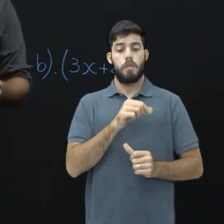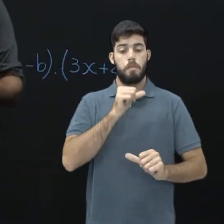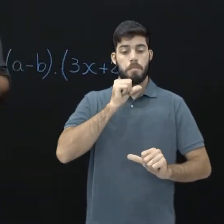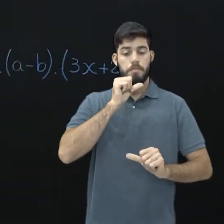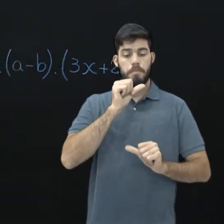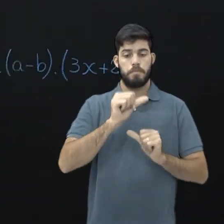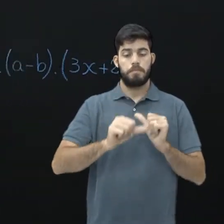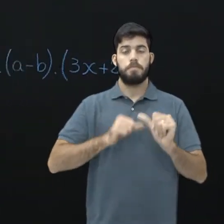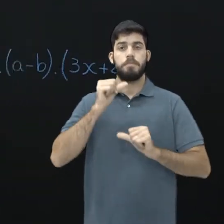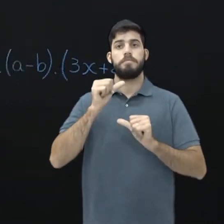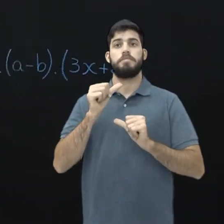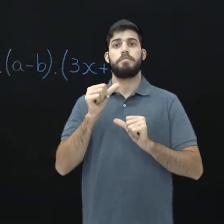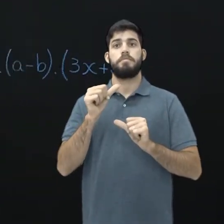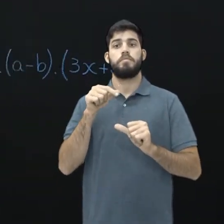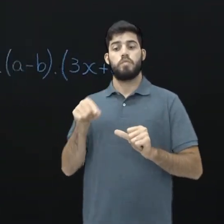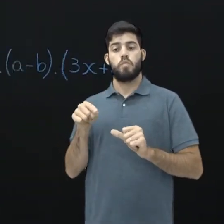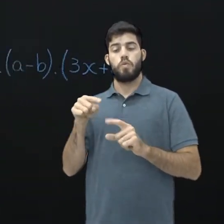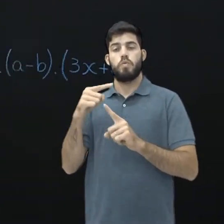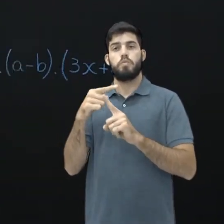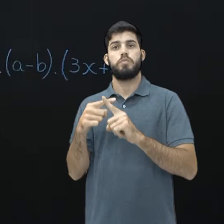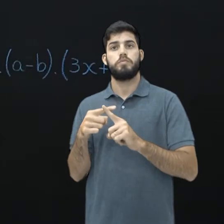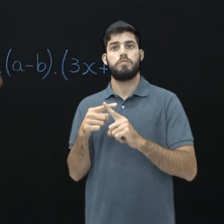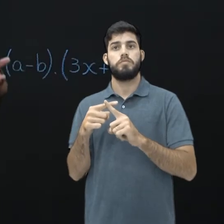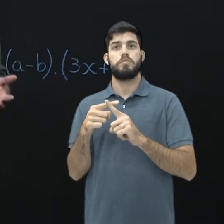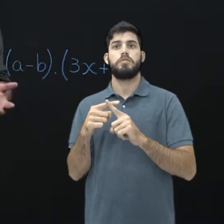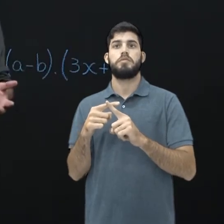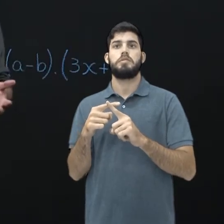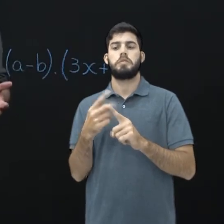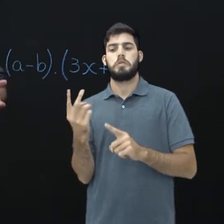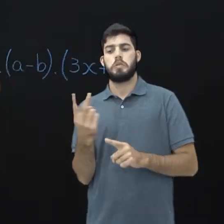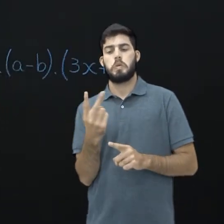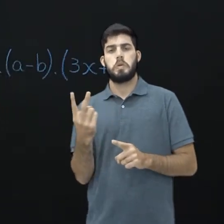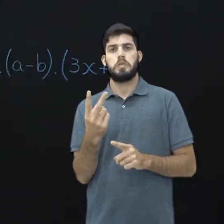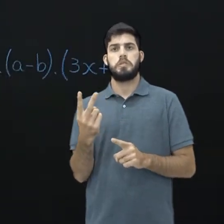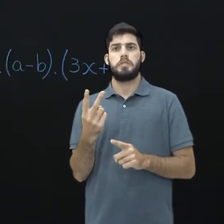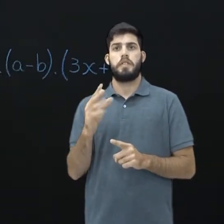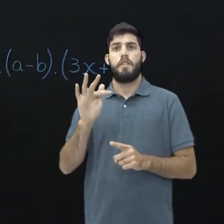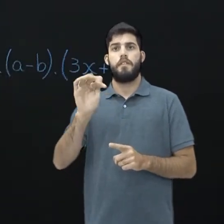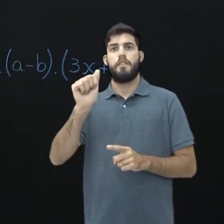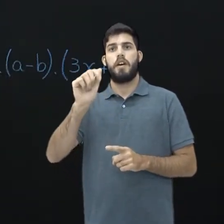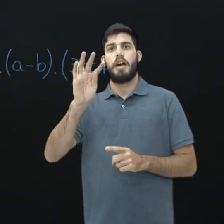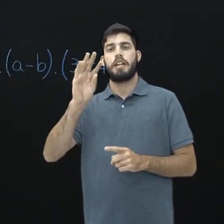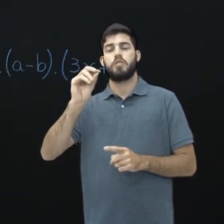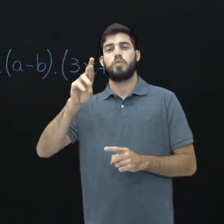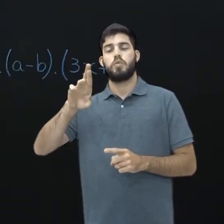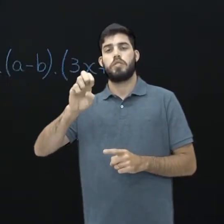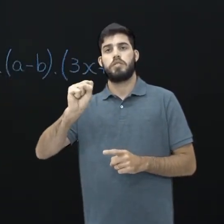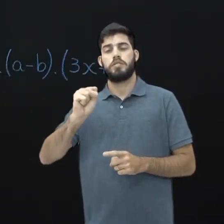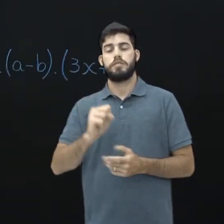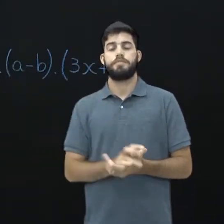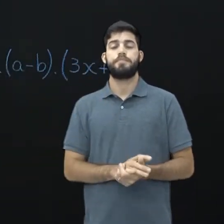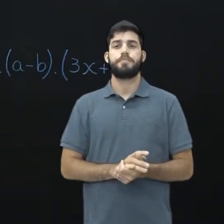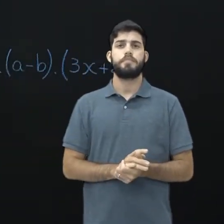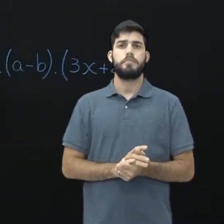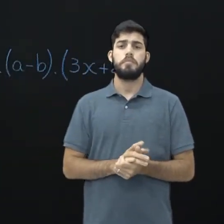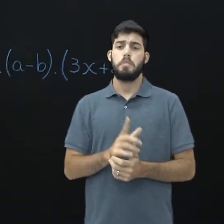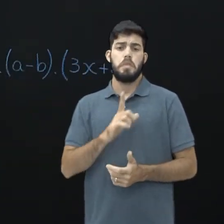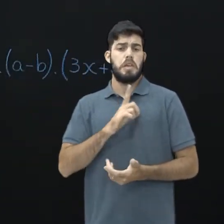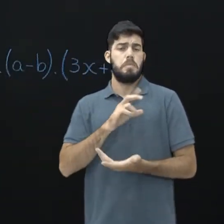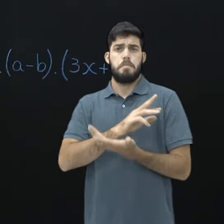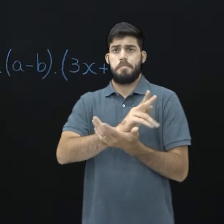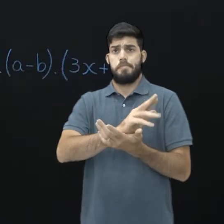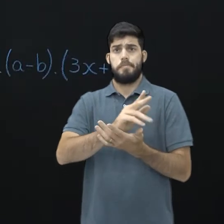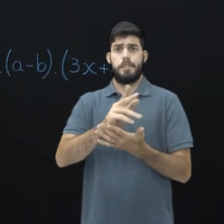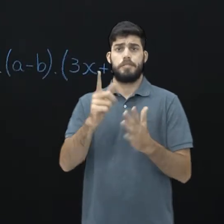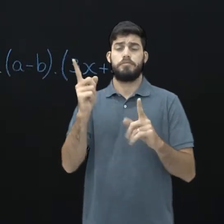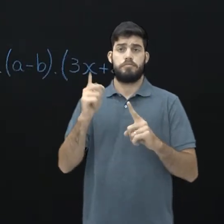expressão algébrica numa multiplicação com pelo menos 2 fatores, beleza? E para isso nós temos vários tipos de